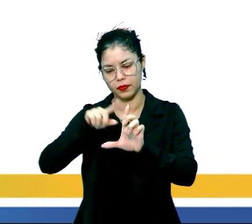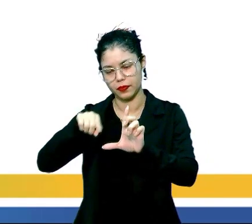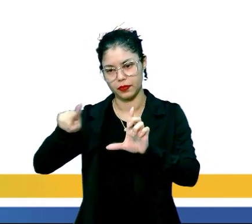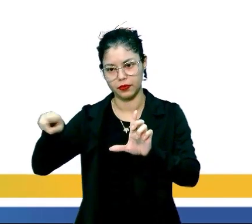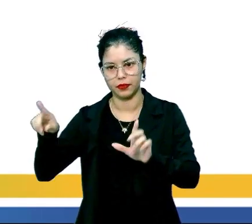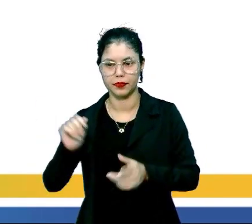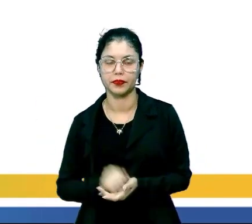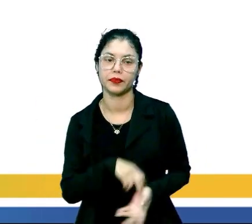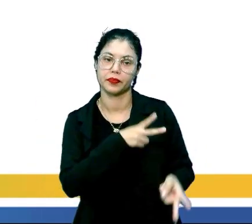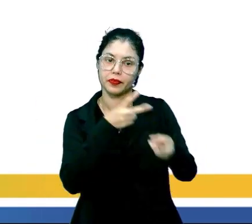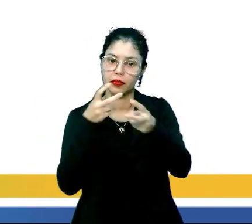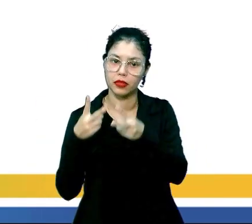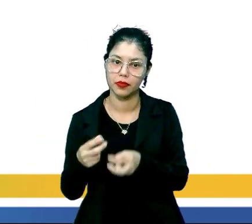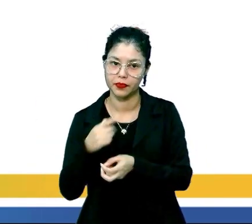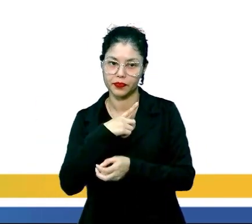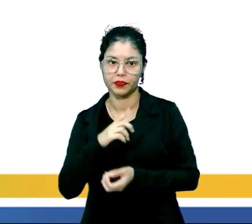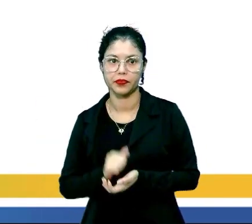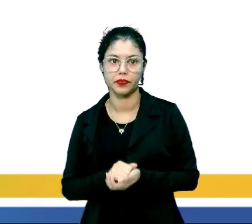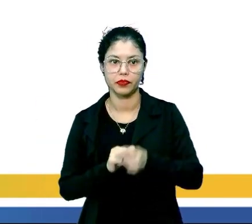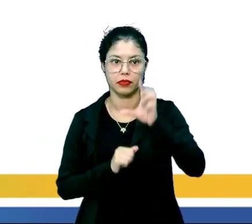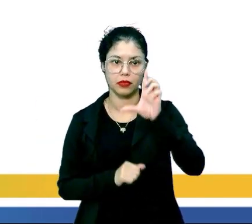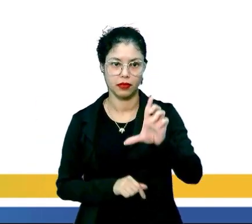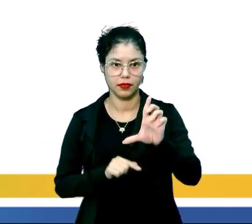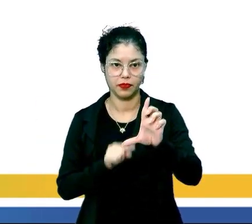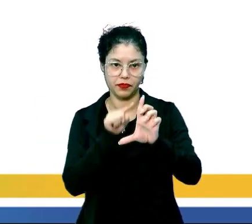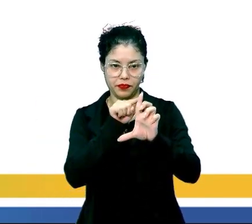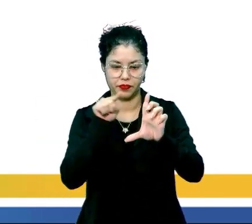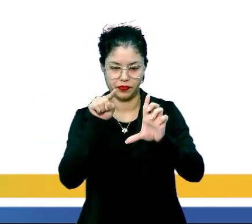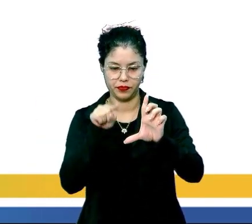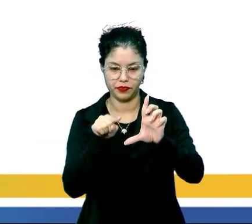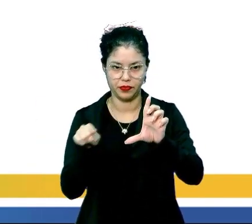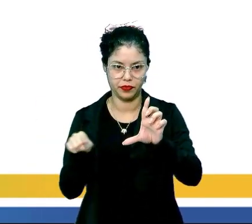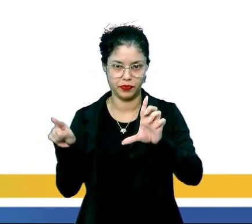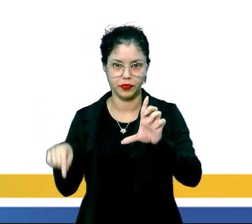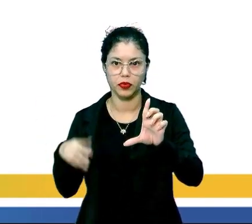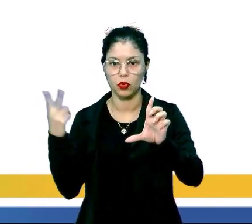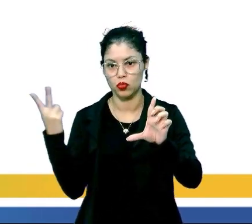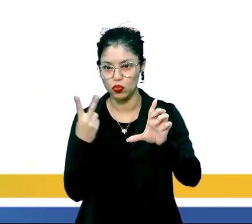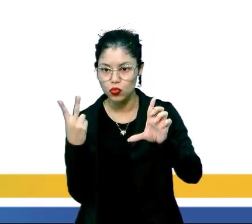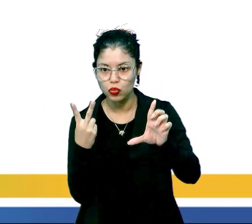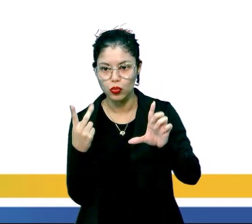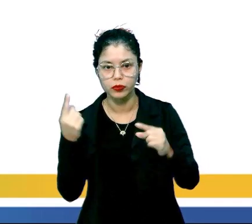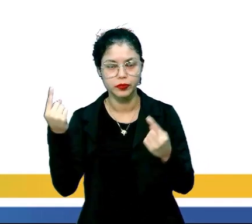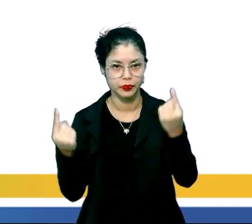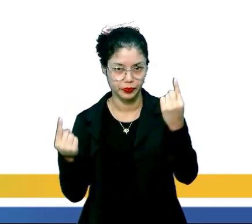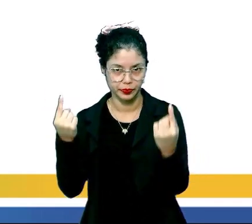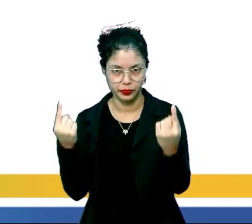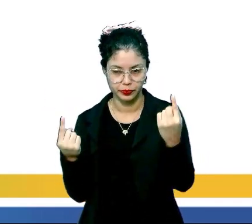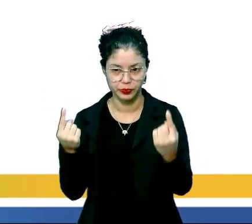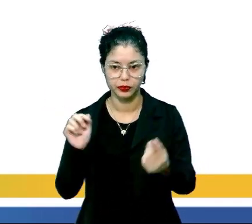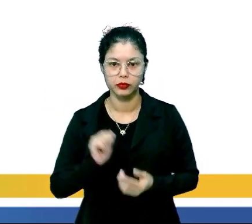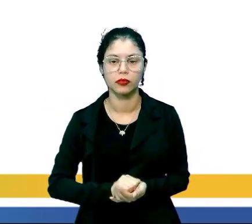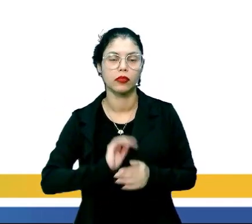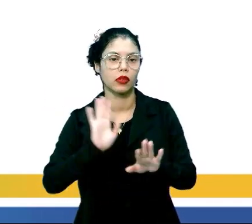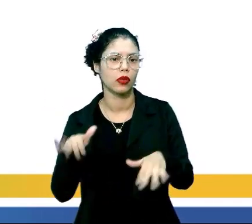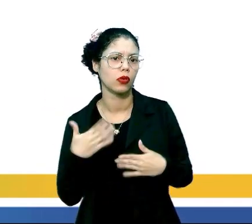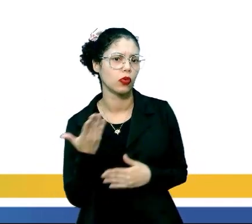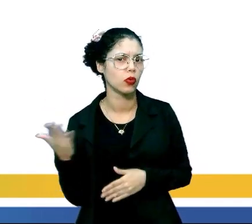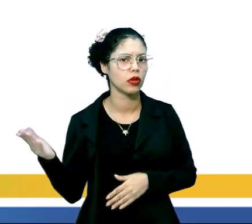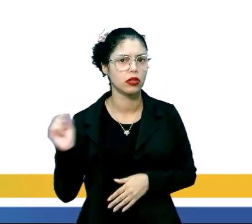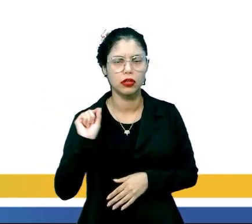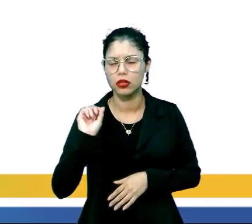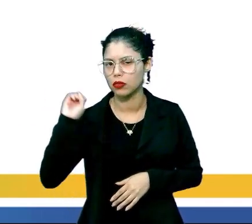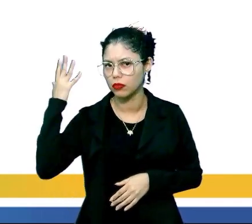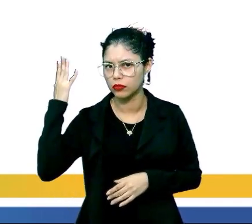graficamente. Perceba que eu tenho um gráfico que ele é exotérmico e eu tenho um gráfico que ele é endotérmico. Quando que isso